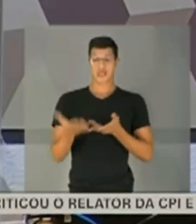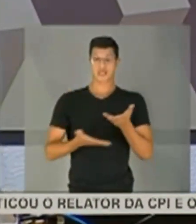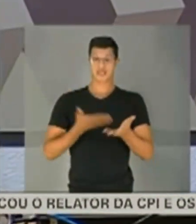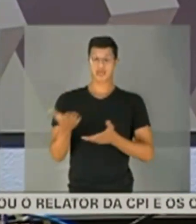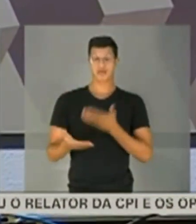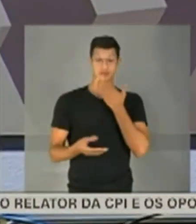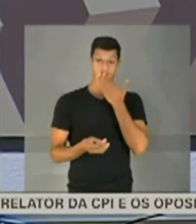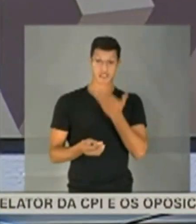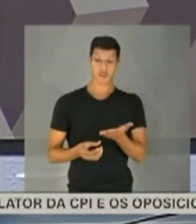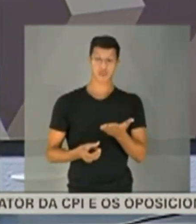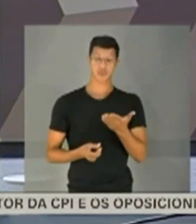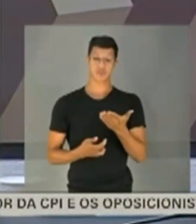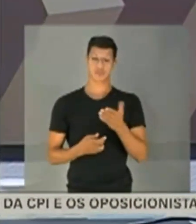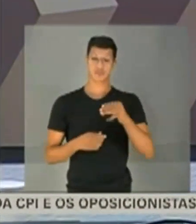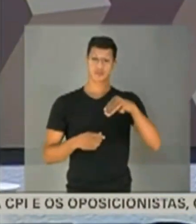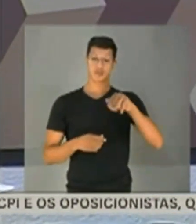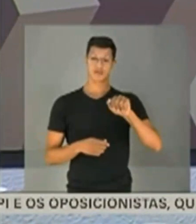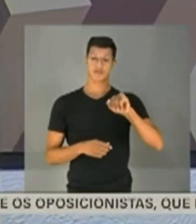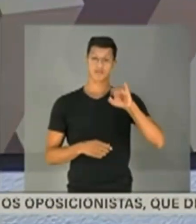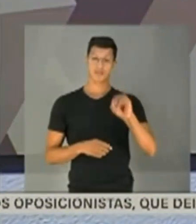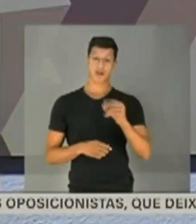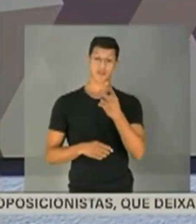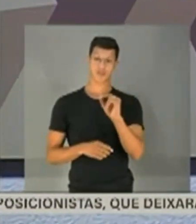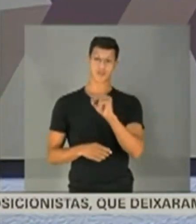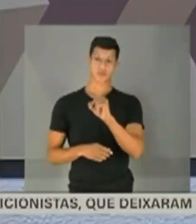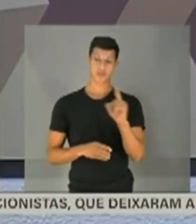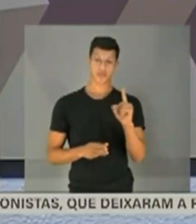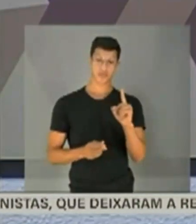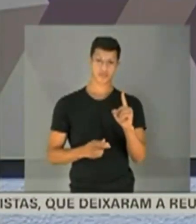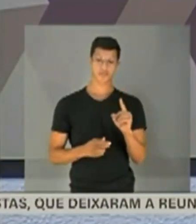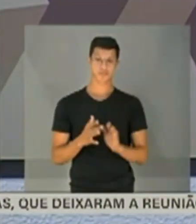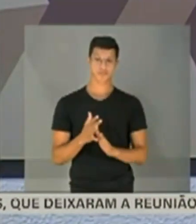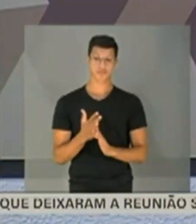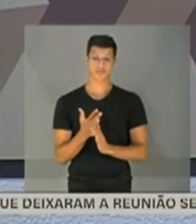esse pedido em maio de 2011.